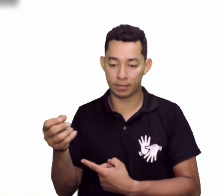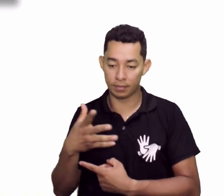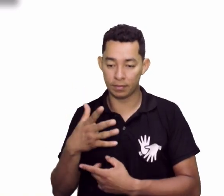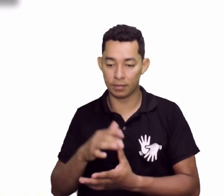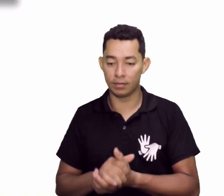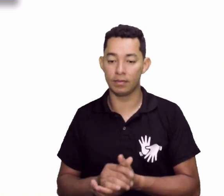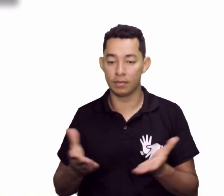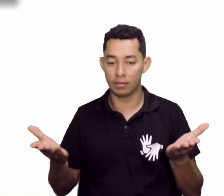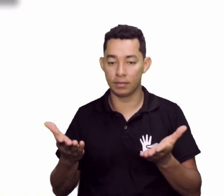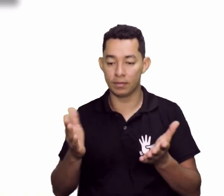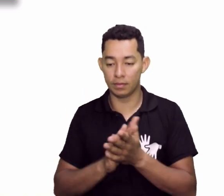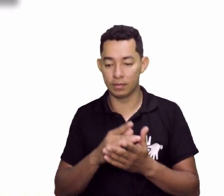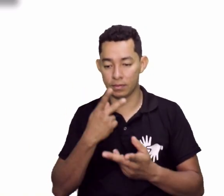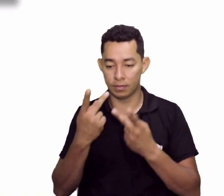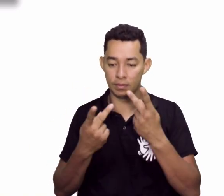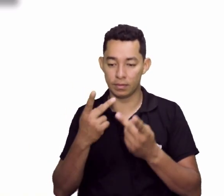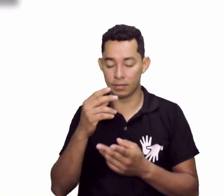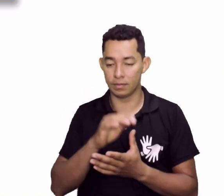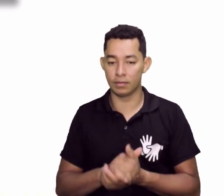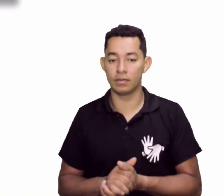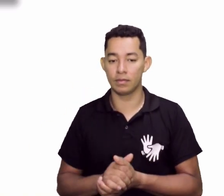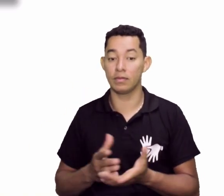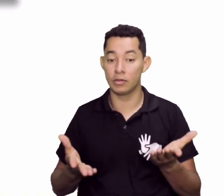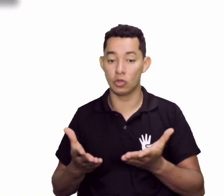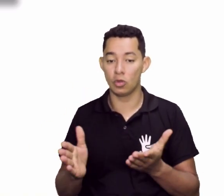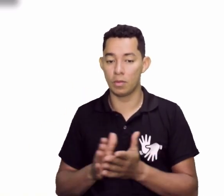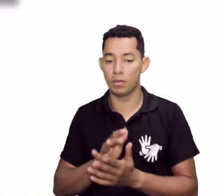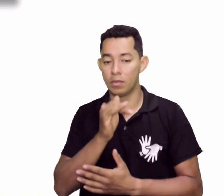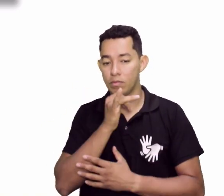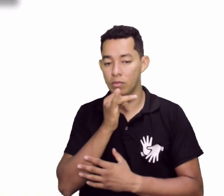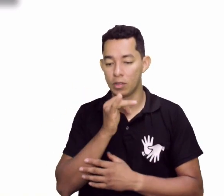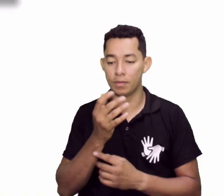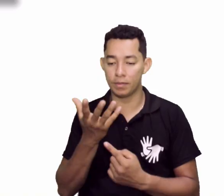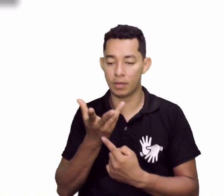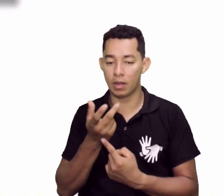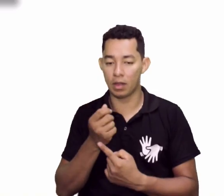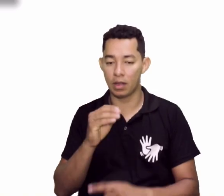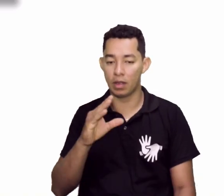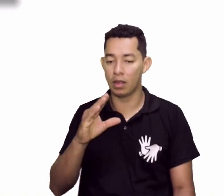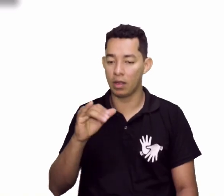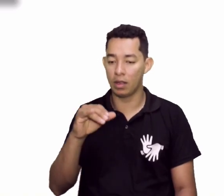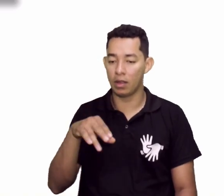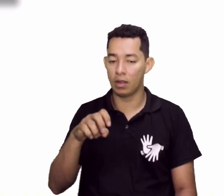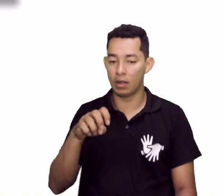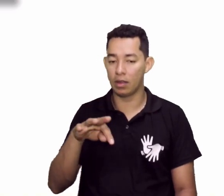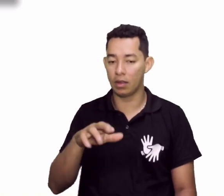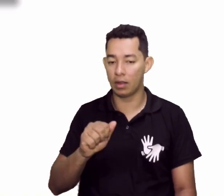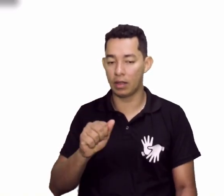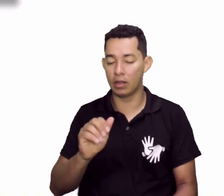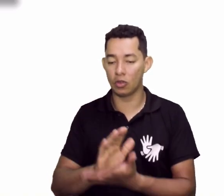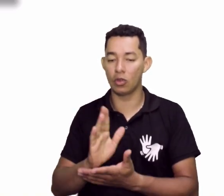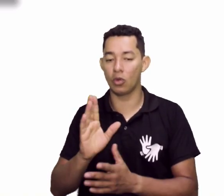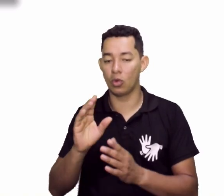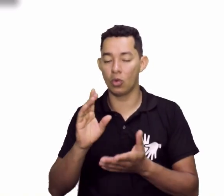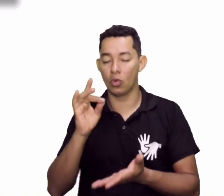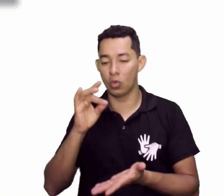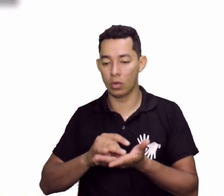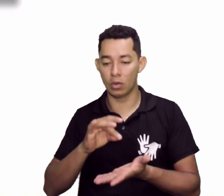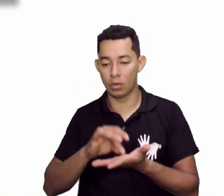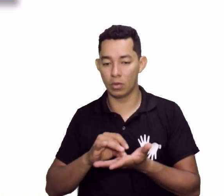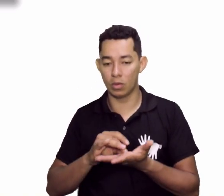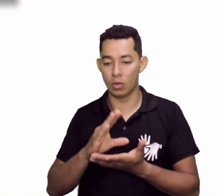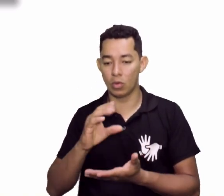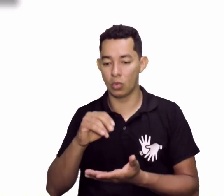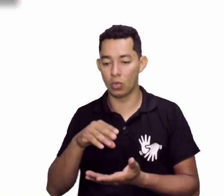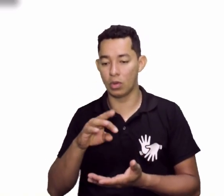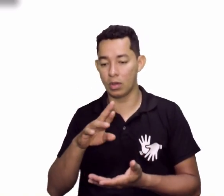coisas bem atuais, né? Arte cinética, o concretismo e o minimalismo.